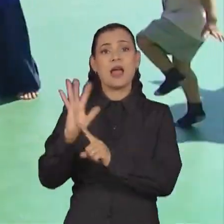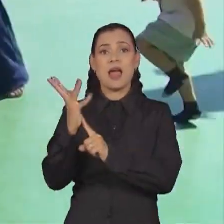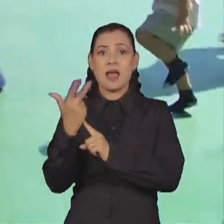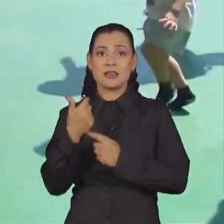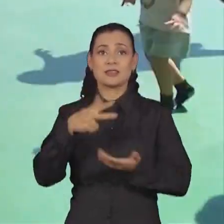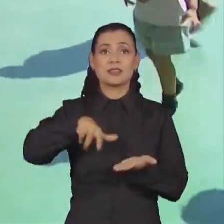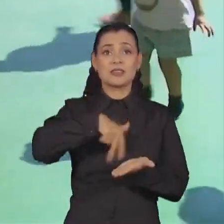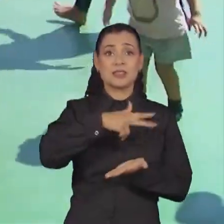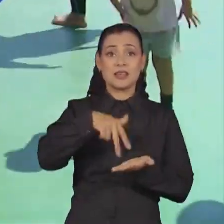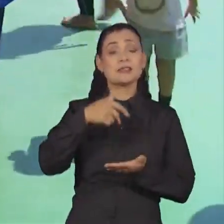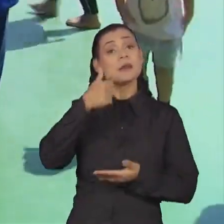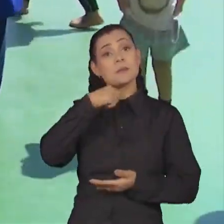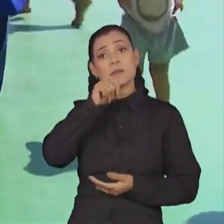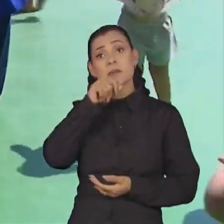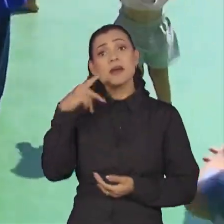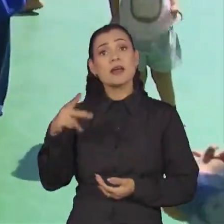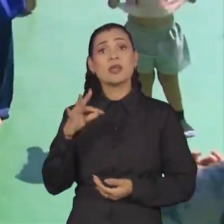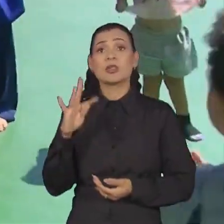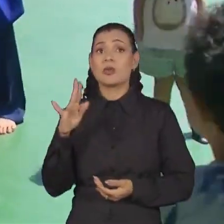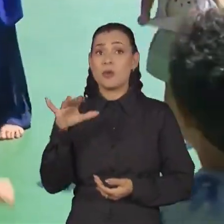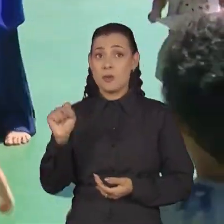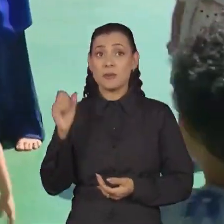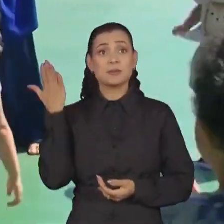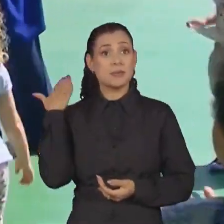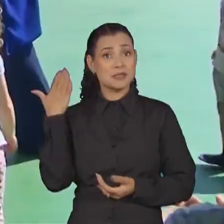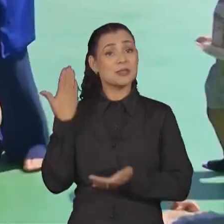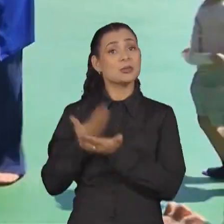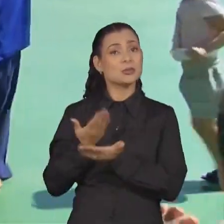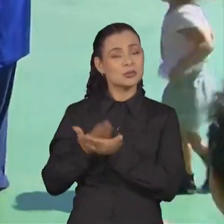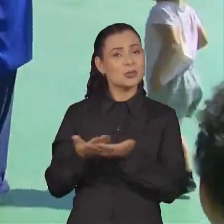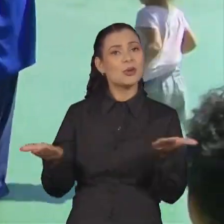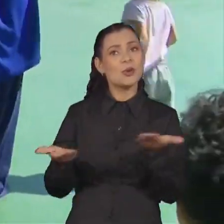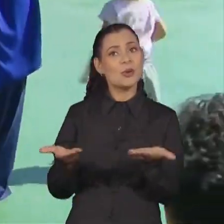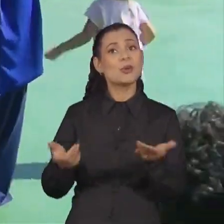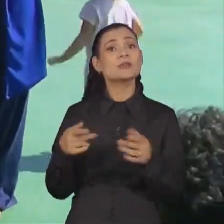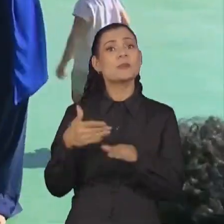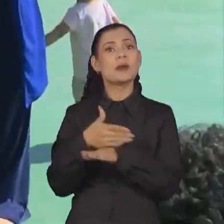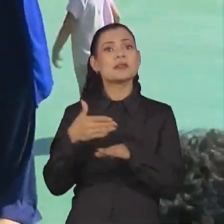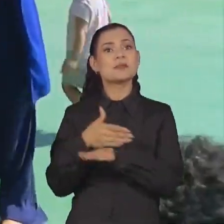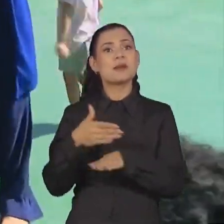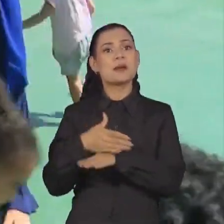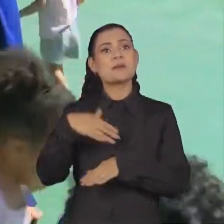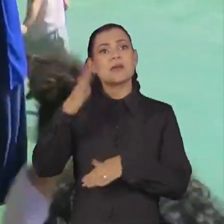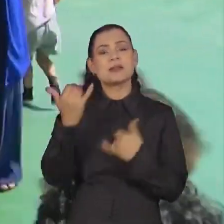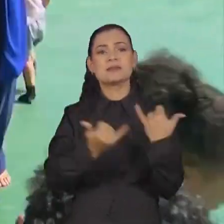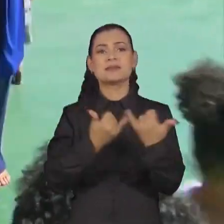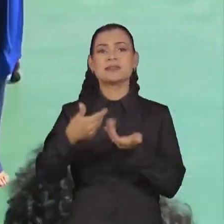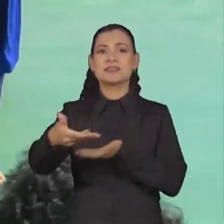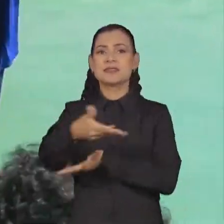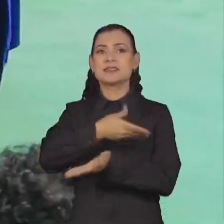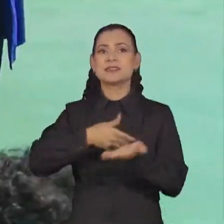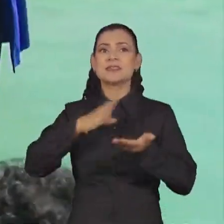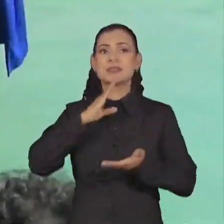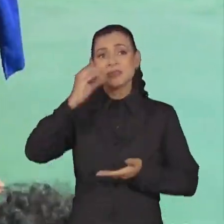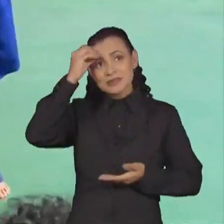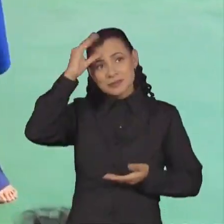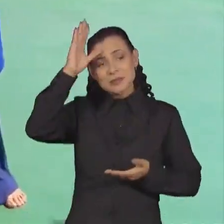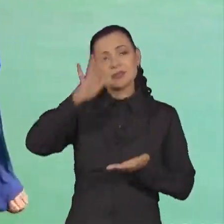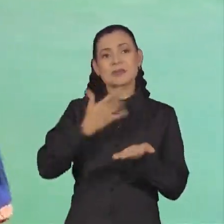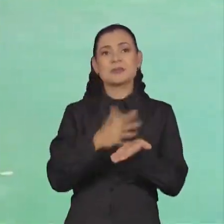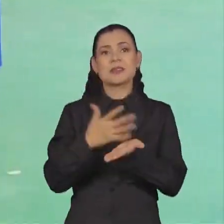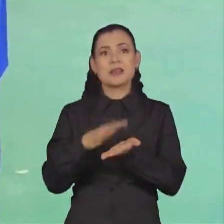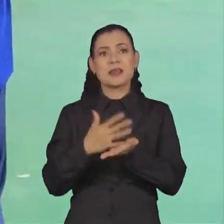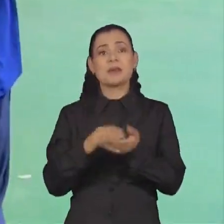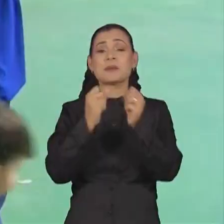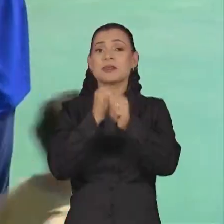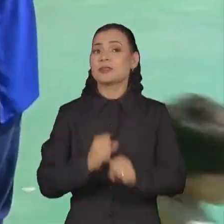dança. Ela é mãe do Thomas, que já estudou nesse SEI e hoje veio participar e compartilhar um pouco dos conhecimentos dela sobre samba e